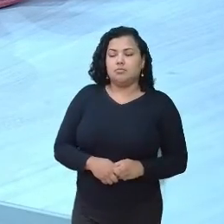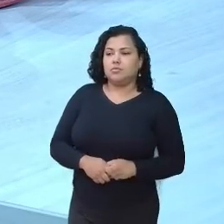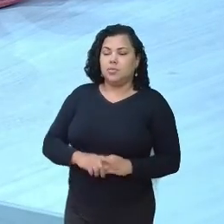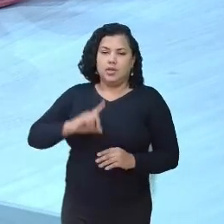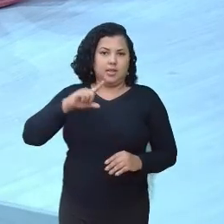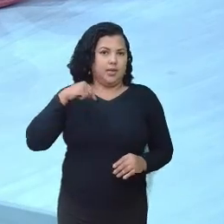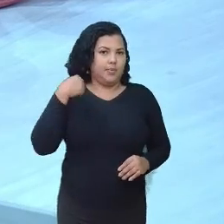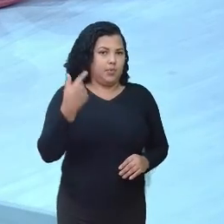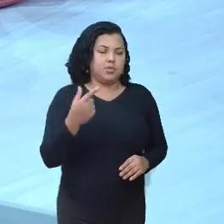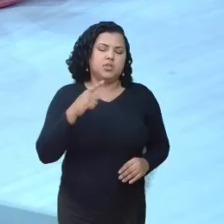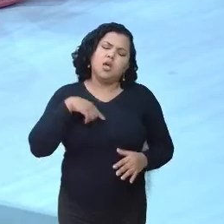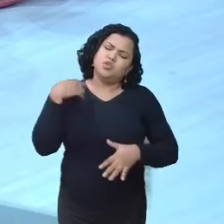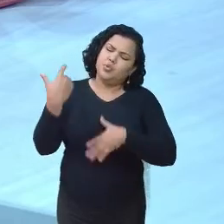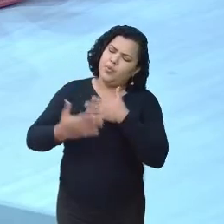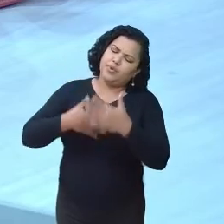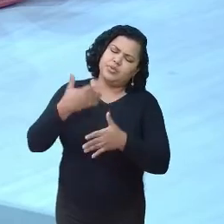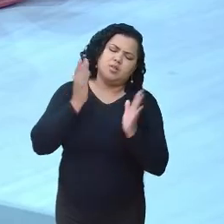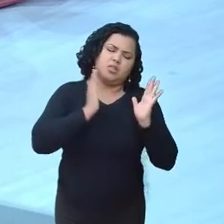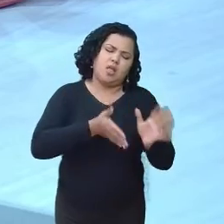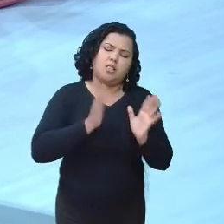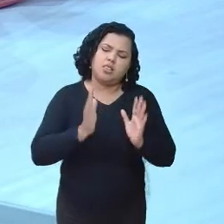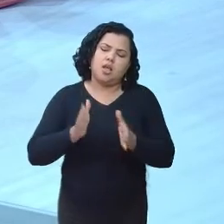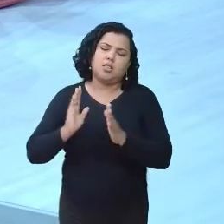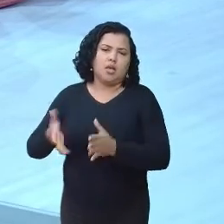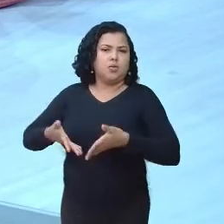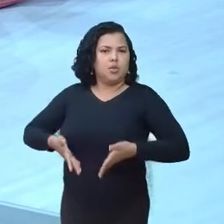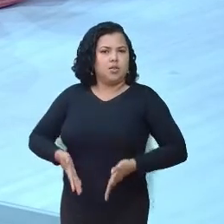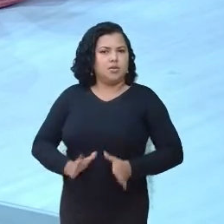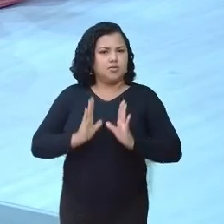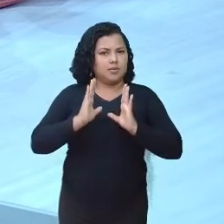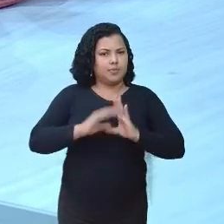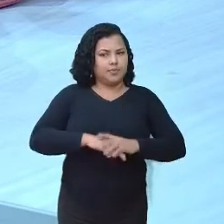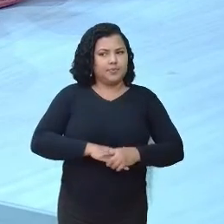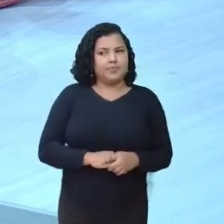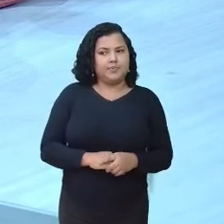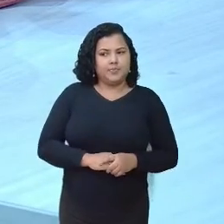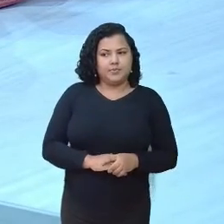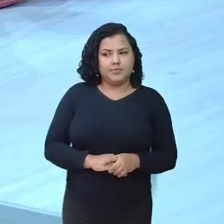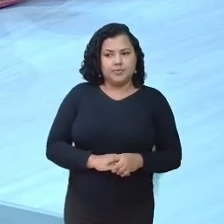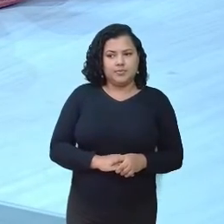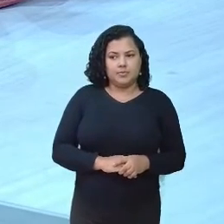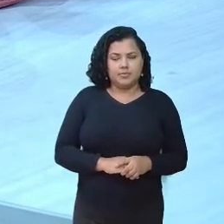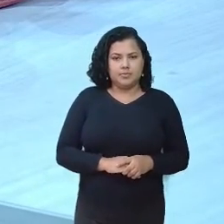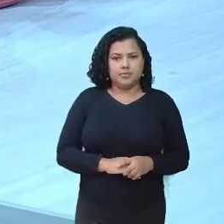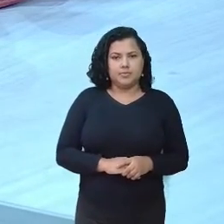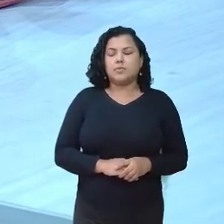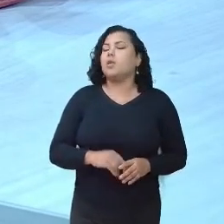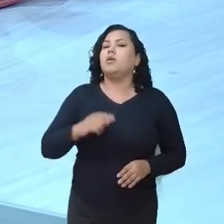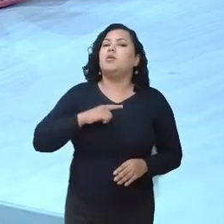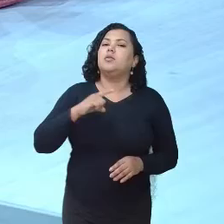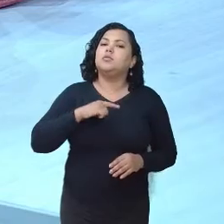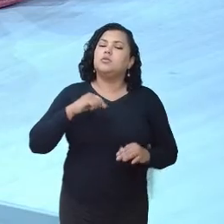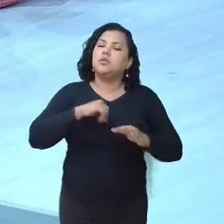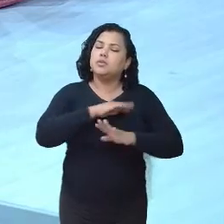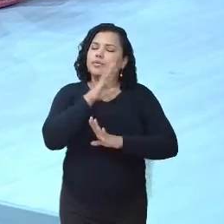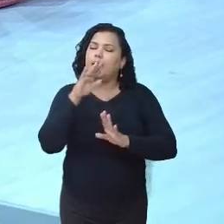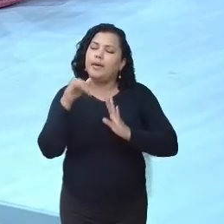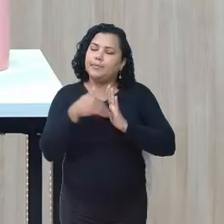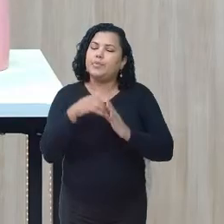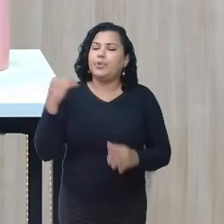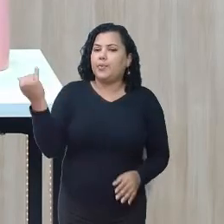seguida, passar por todas as fases do nascimento. É esse órgão aqui, oco, e tem toda a sua